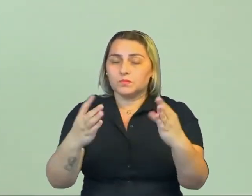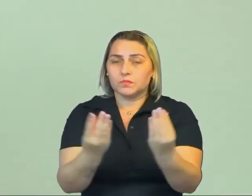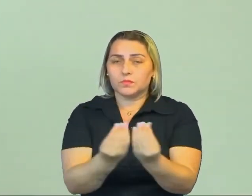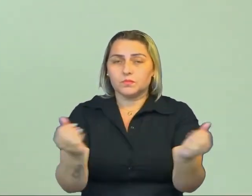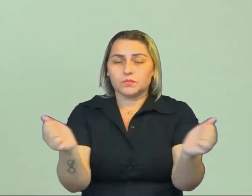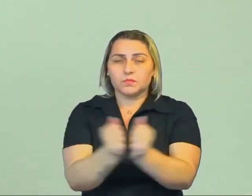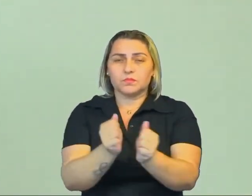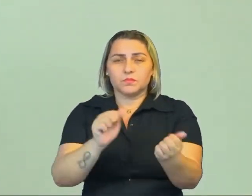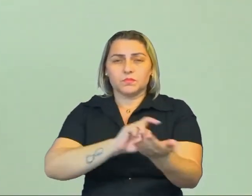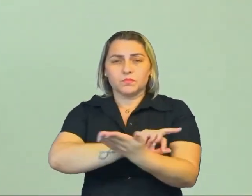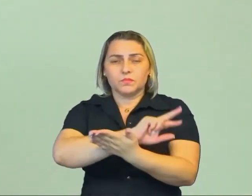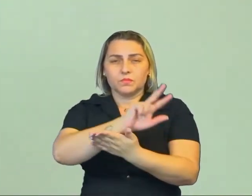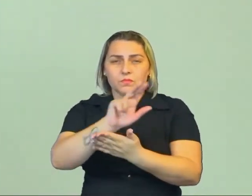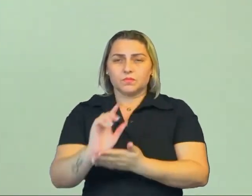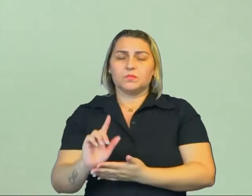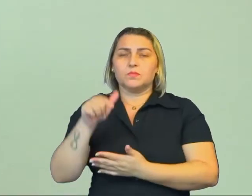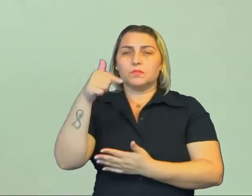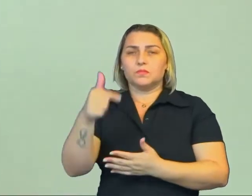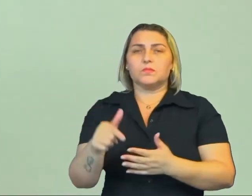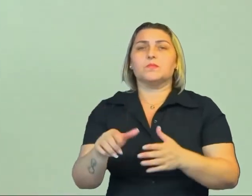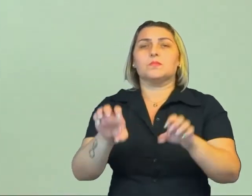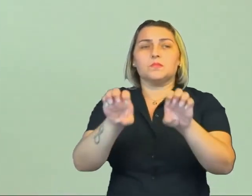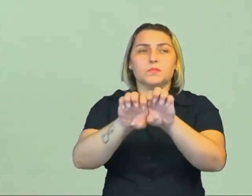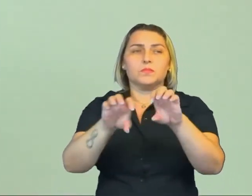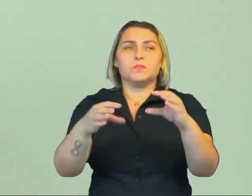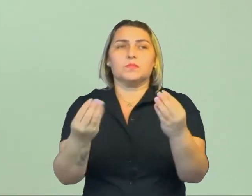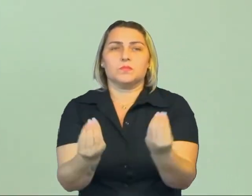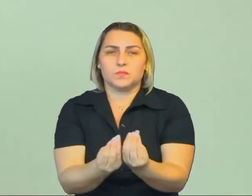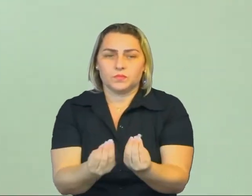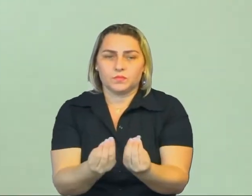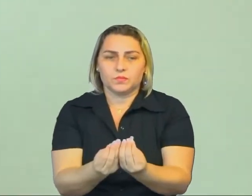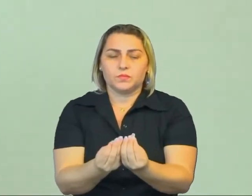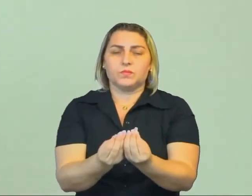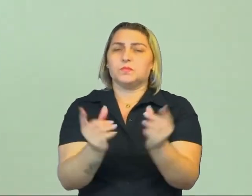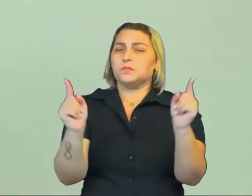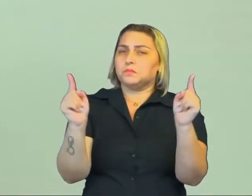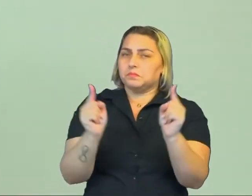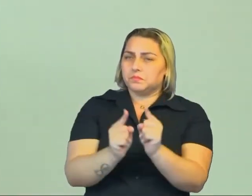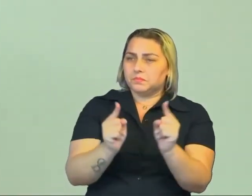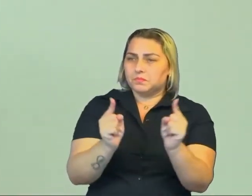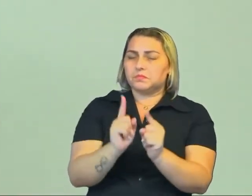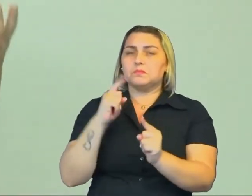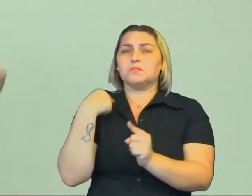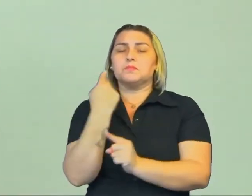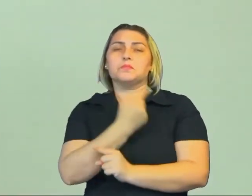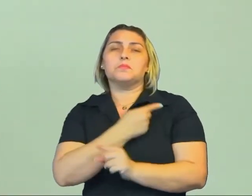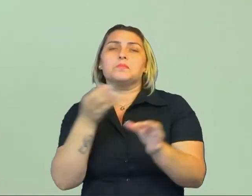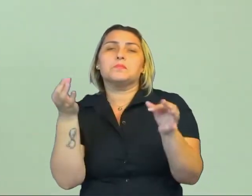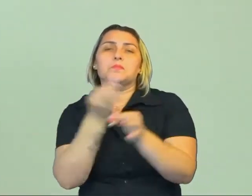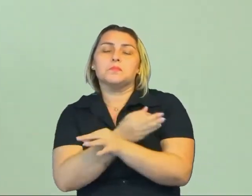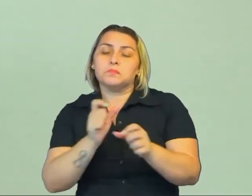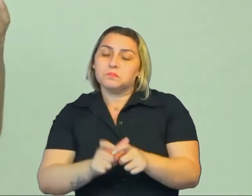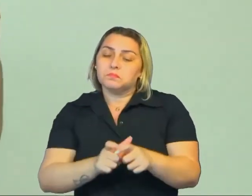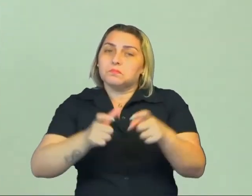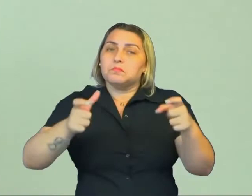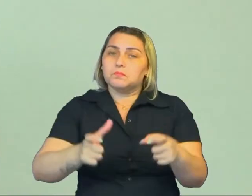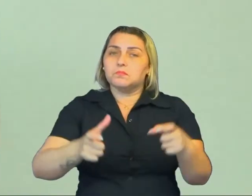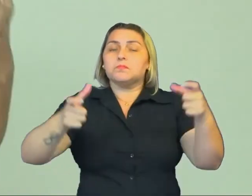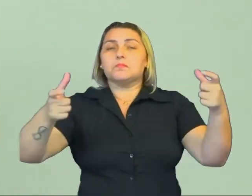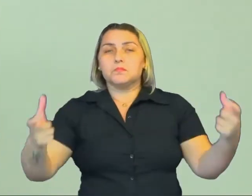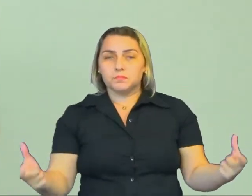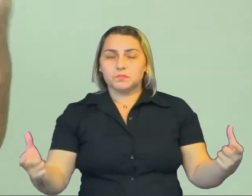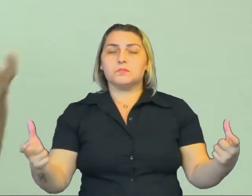se junta vários outros ecossistemas, vários outros pequenininhos, nós vamos formar um maior. E quanto